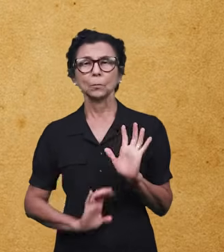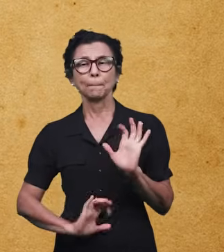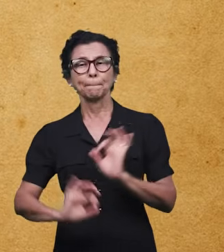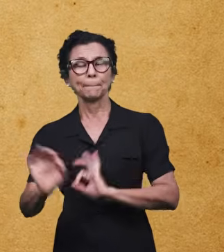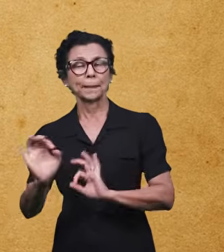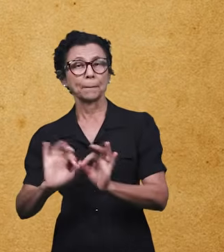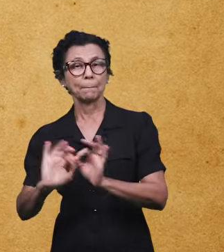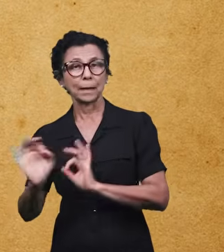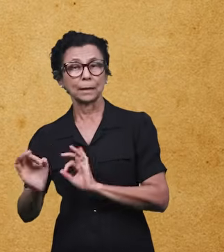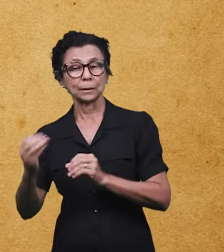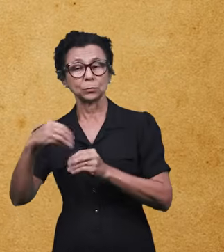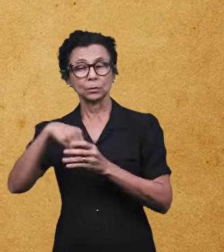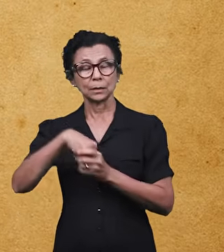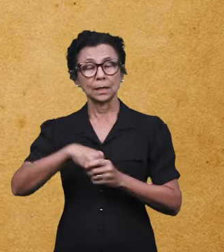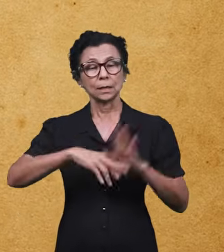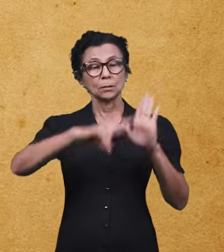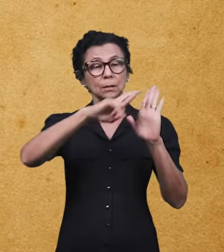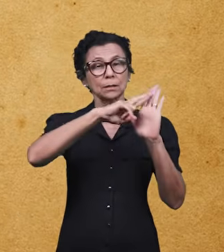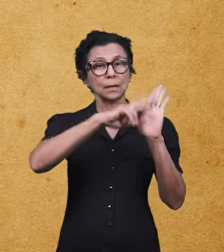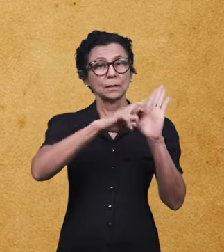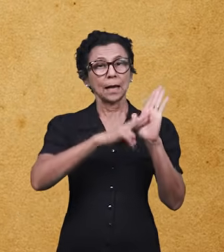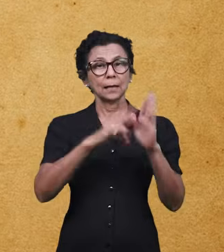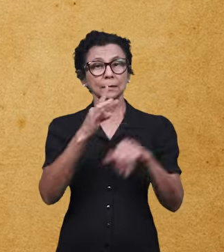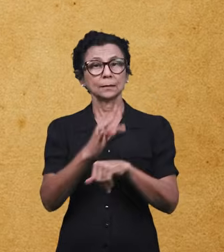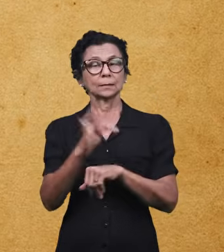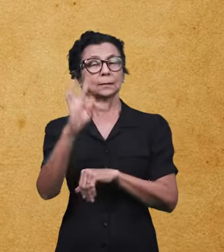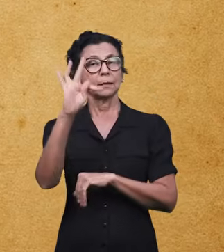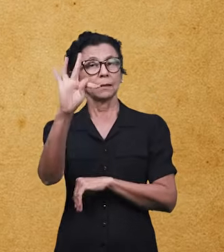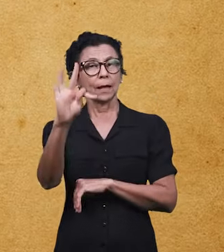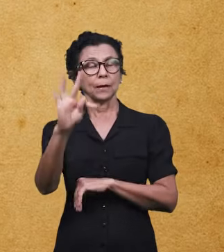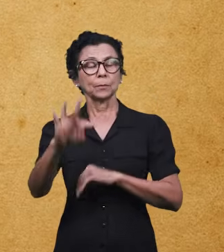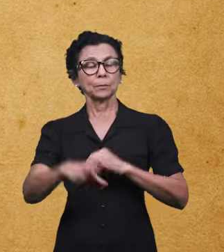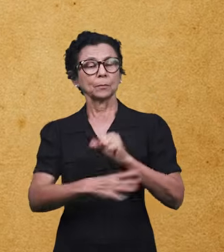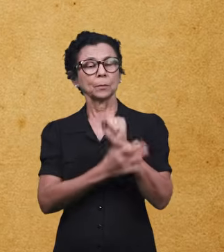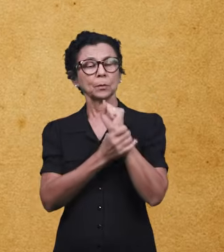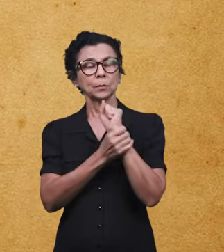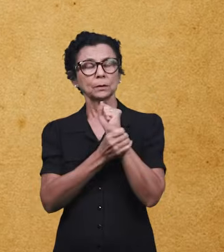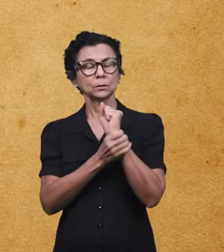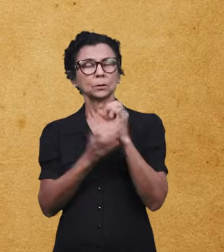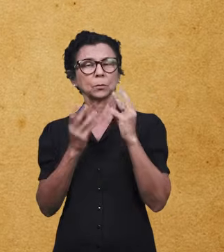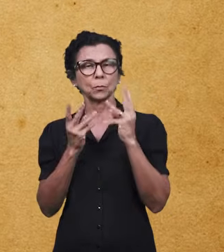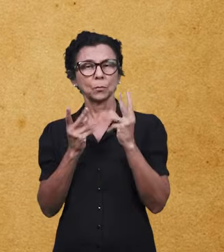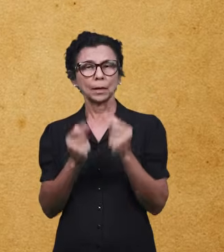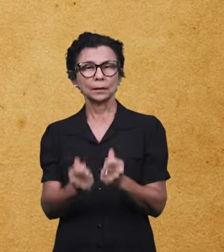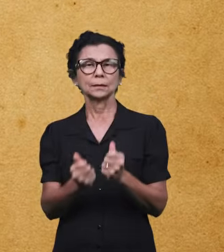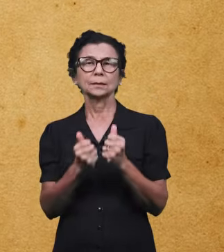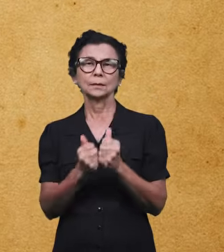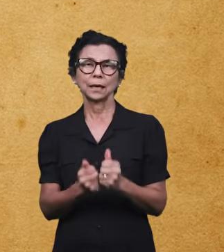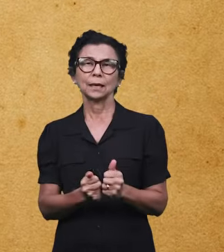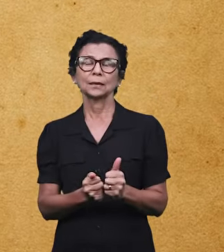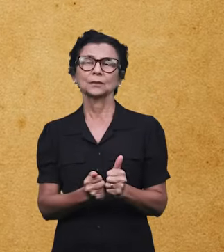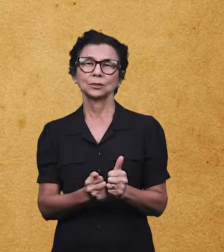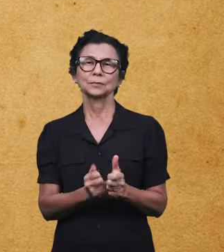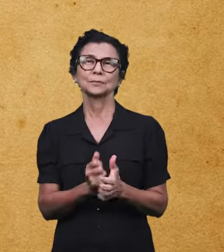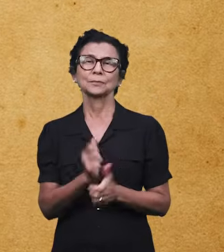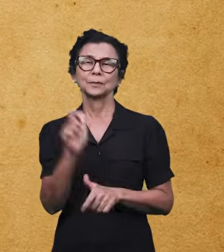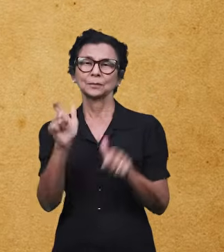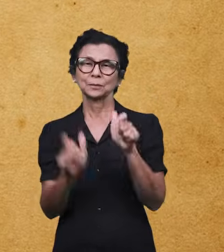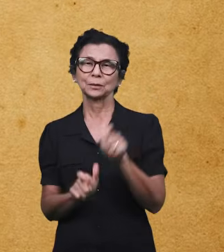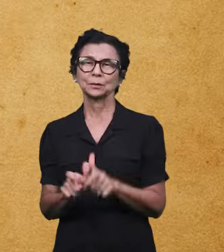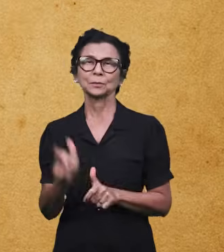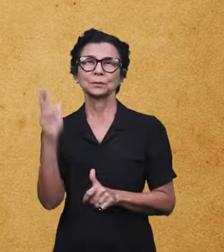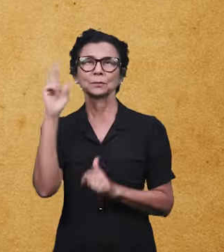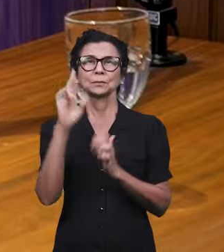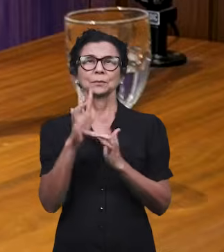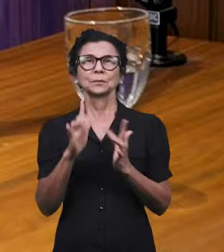conforme normas técnicas, para que dessa forma seja garantida a qualidade e segurança de cada um deles. A paz do